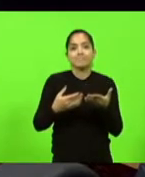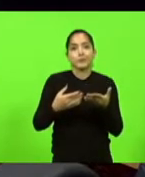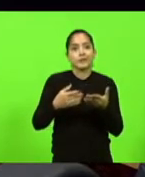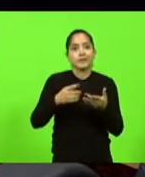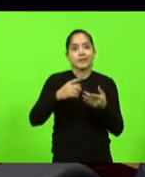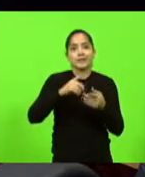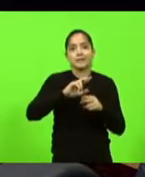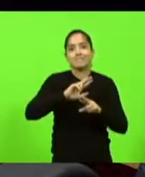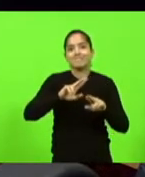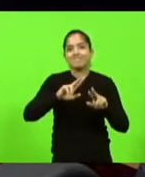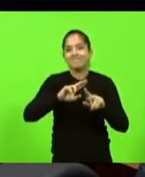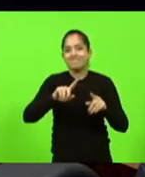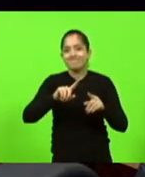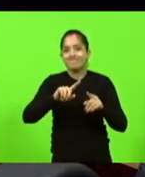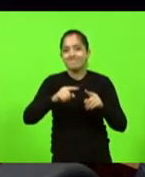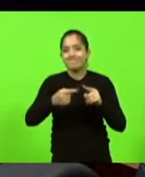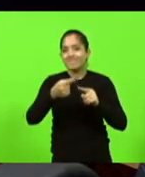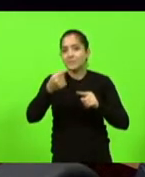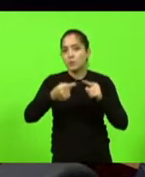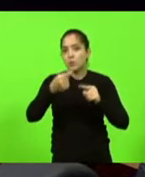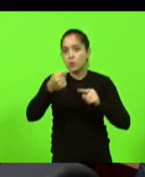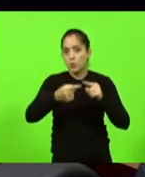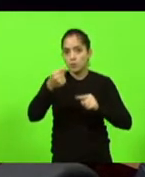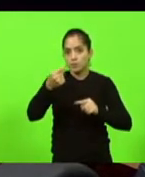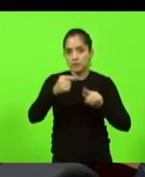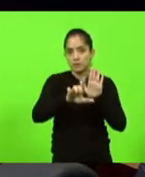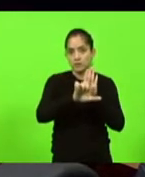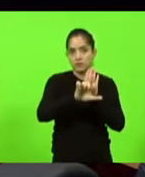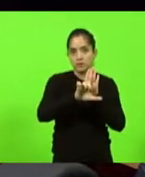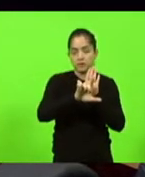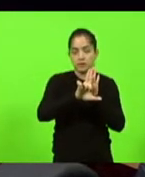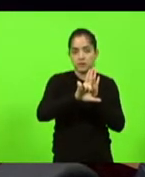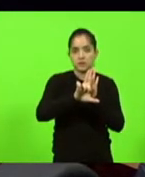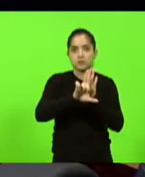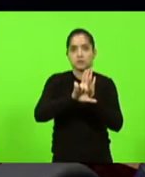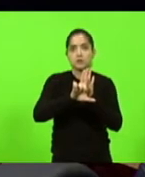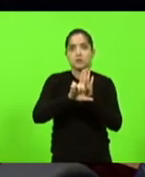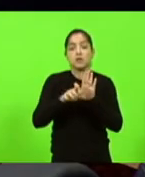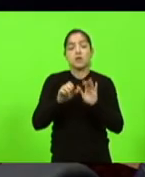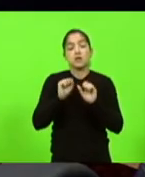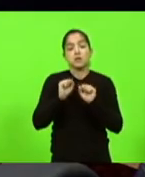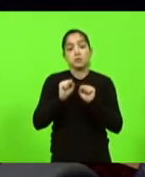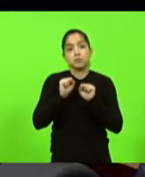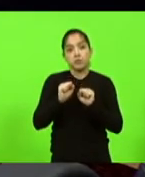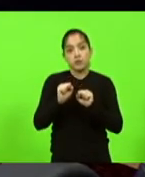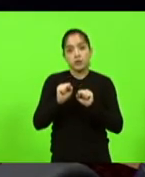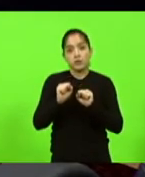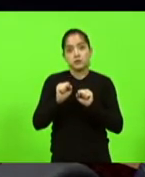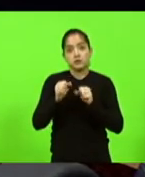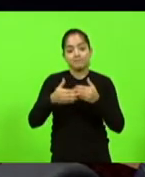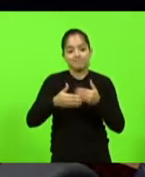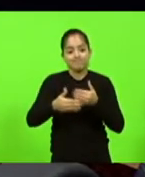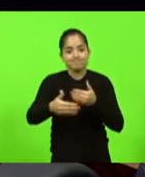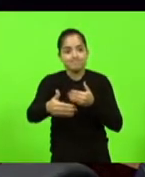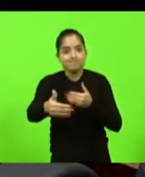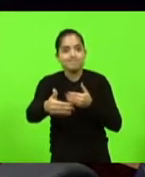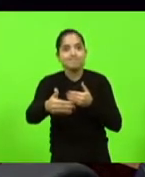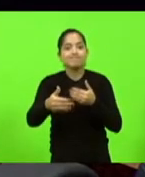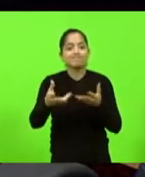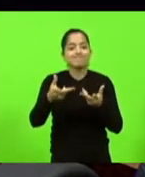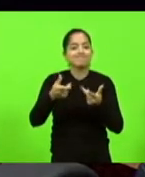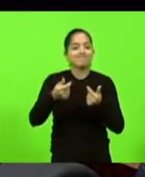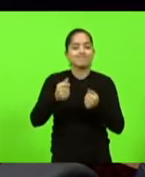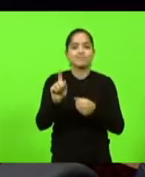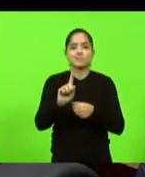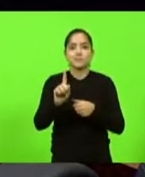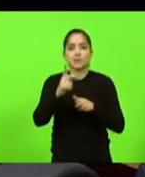da legislação atual e também pode tornar ineficaz o projeto